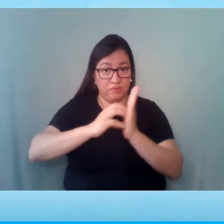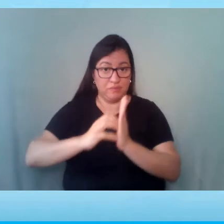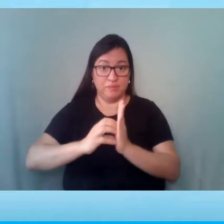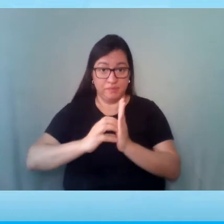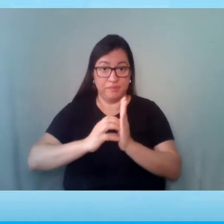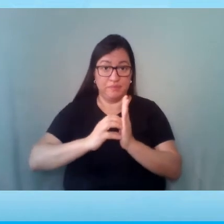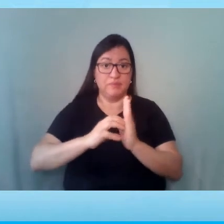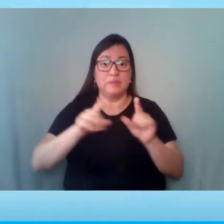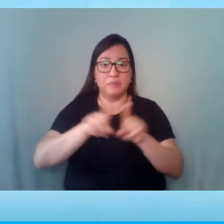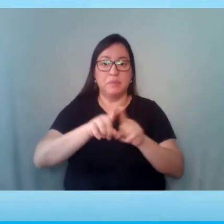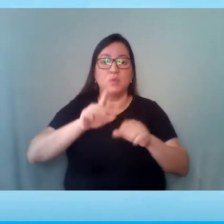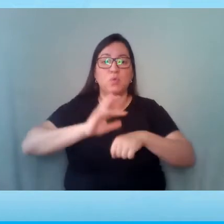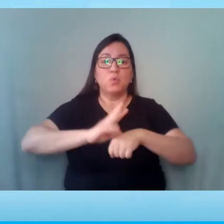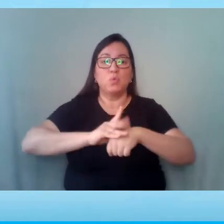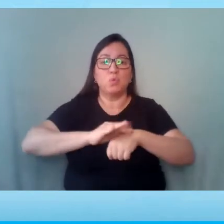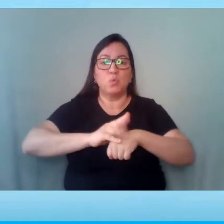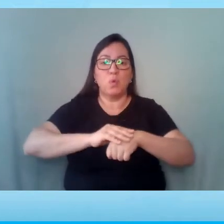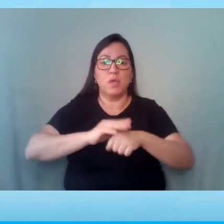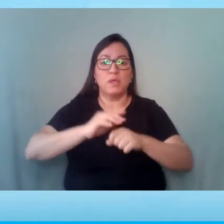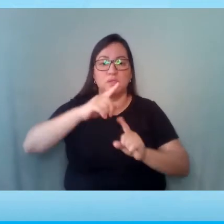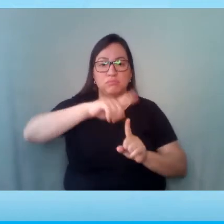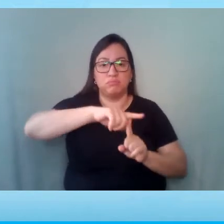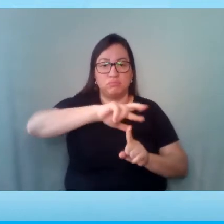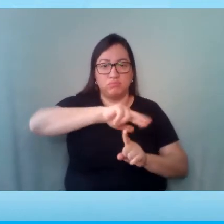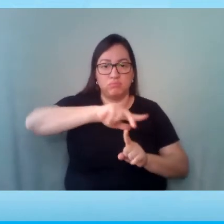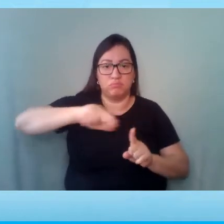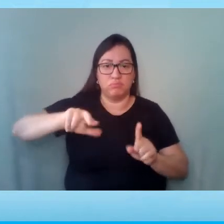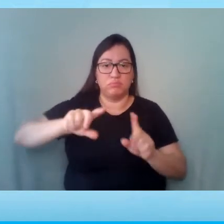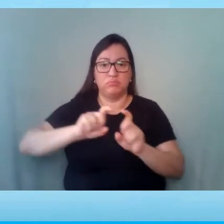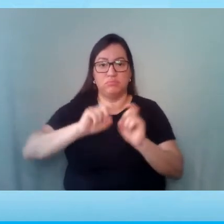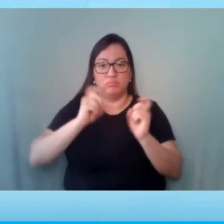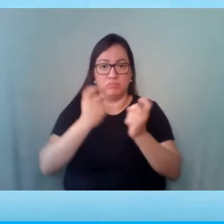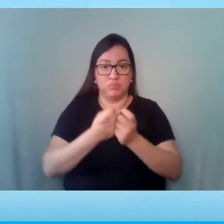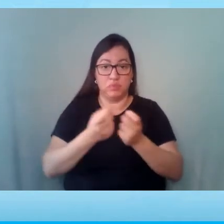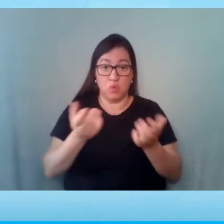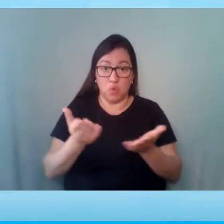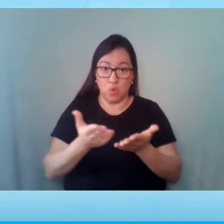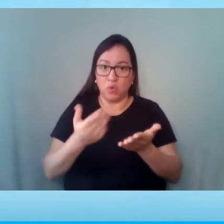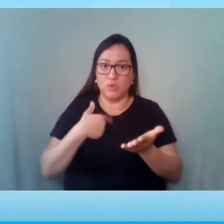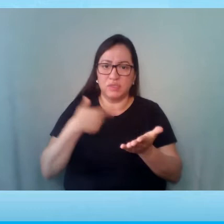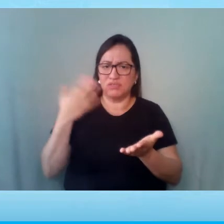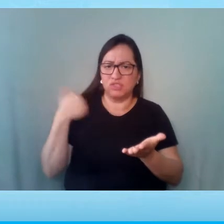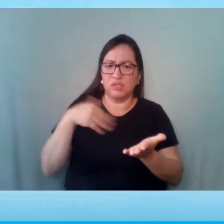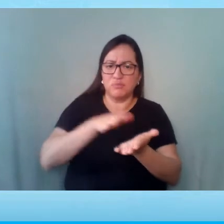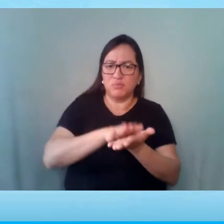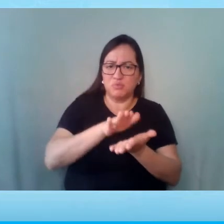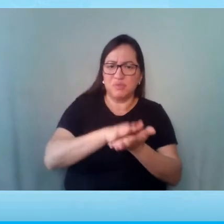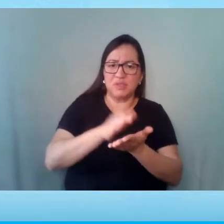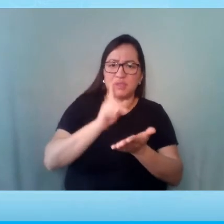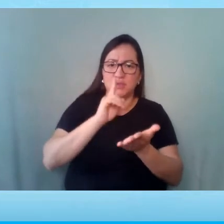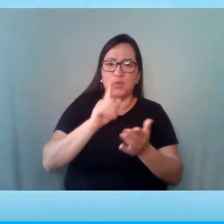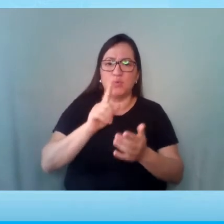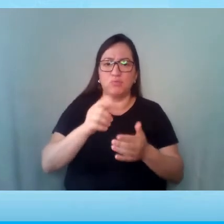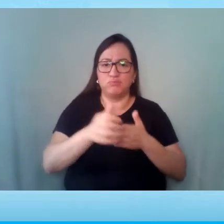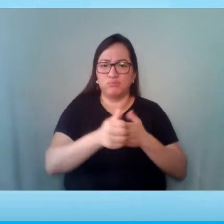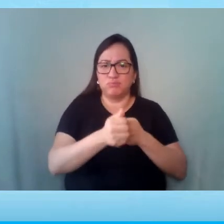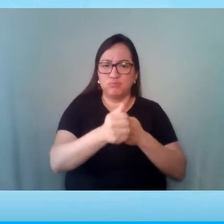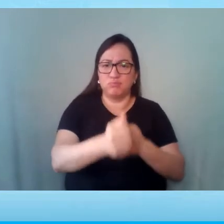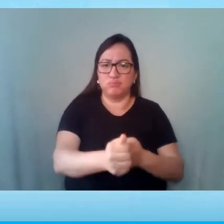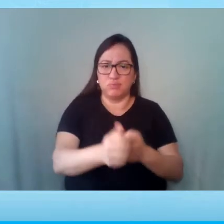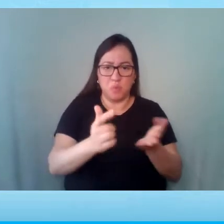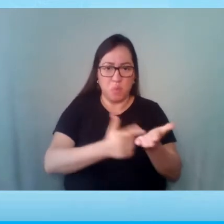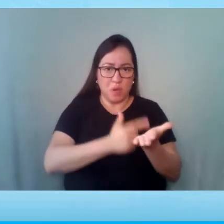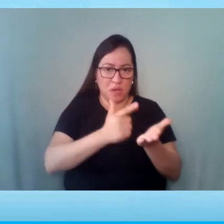A gente está fazendo hoje o lançamento de um material, um guia que a gente construiu a muitas mãos. Eu vou falar daqui um pouquinho sobre